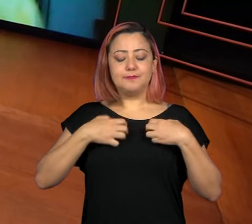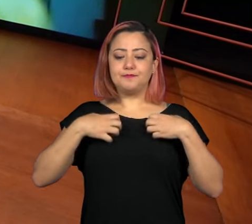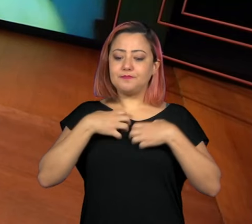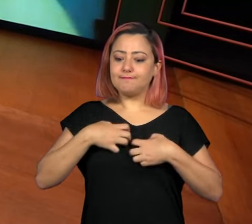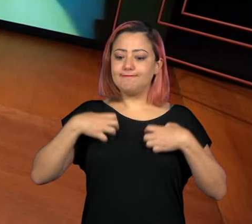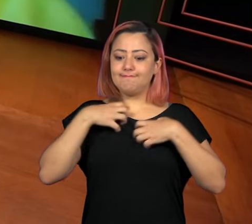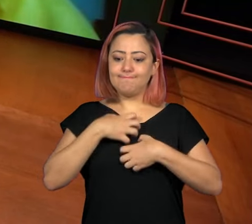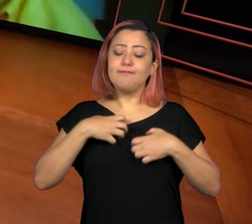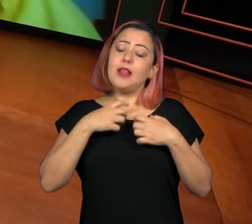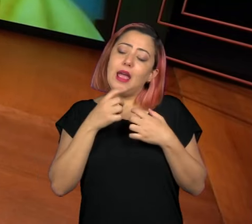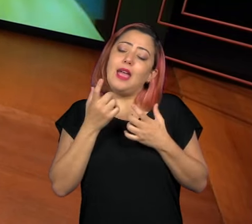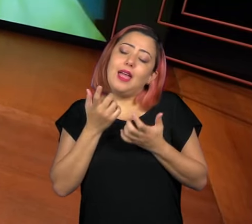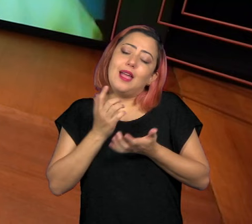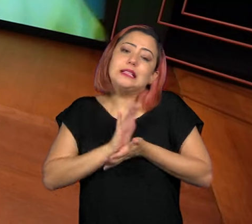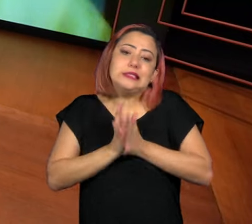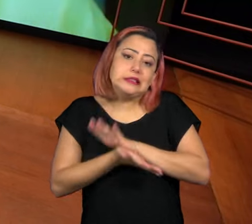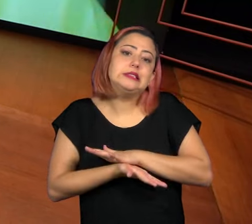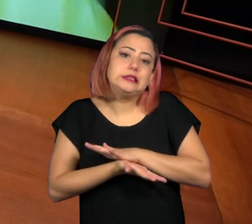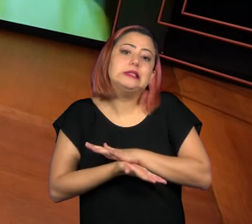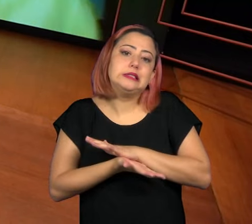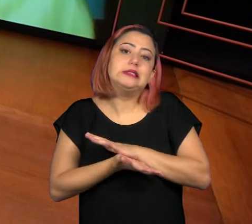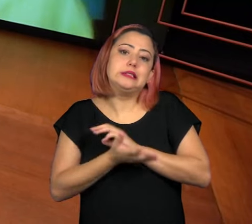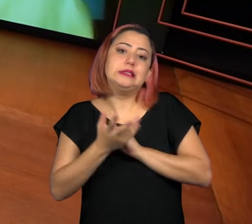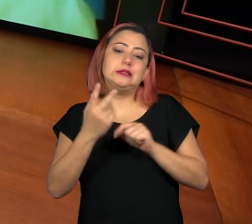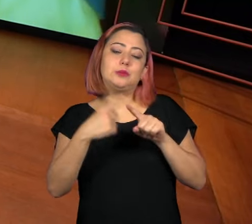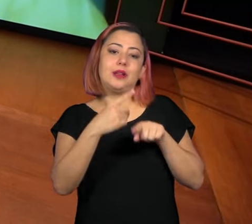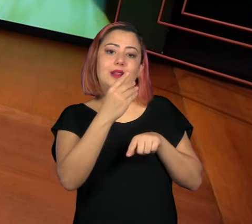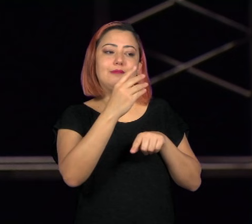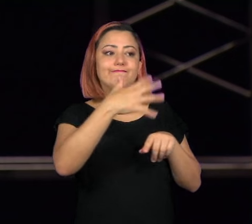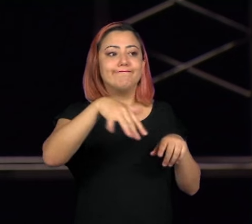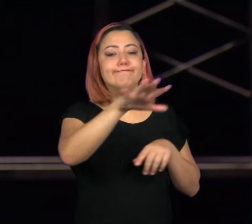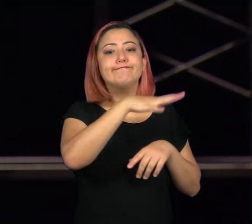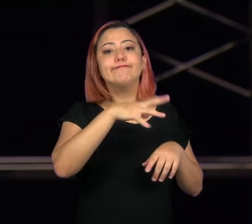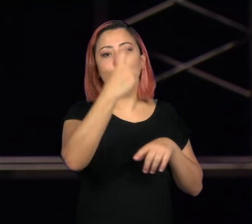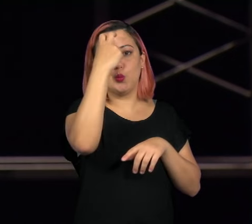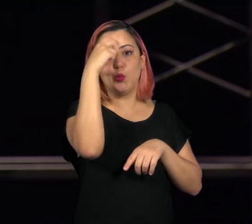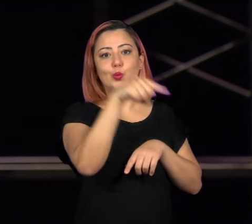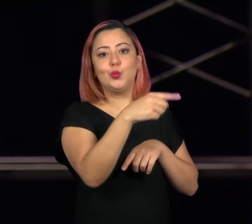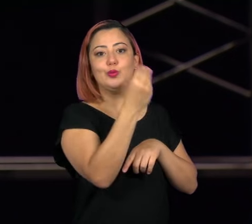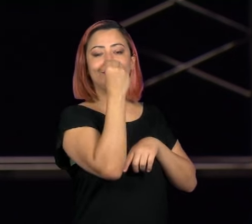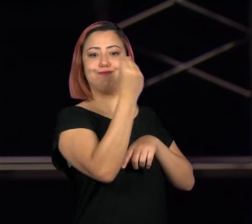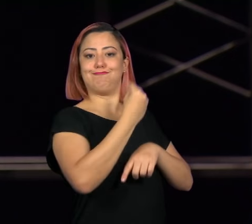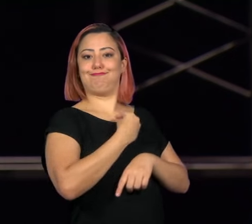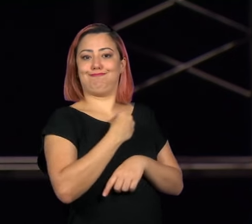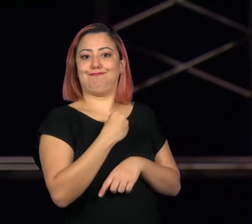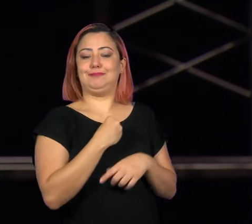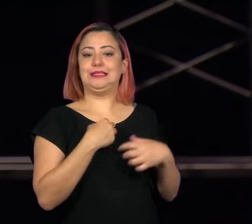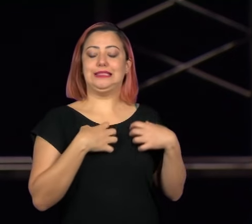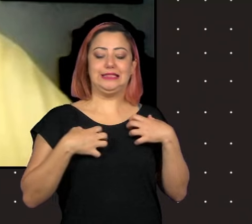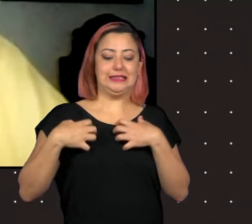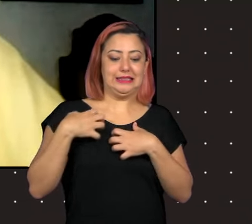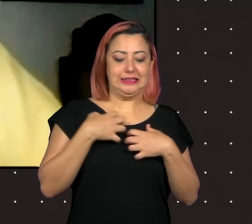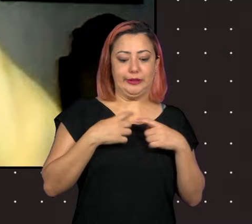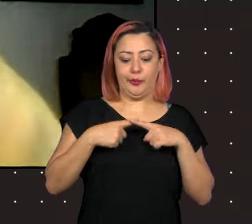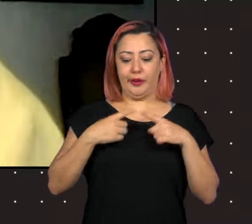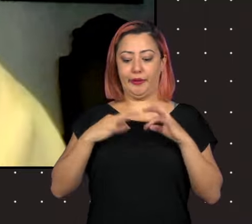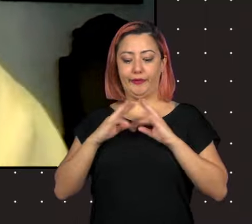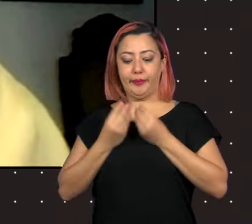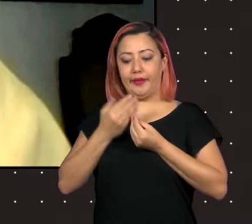aquela discriminação que a cidade fazia a um menino filho de